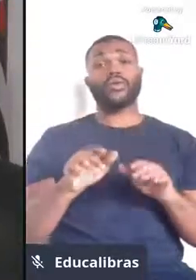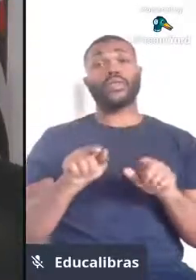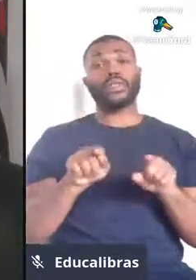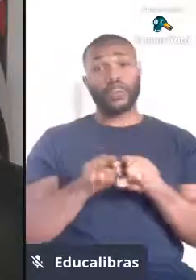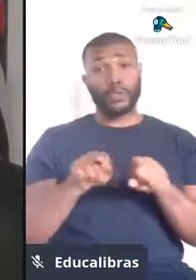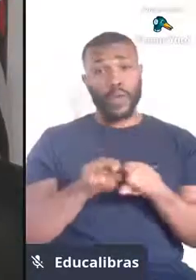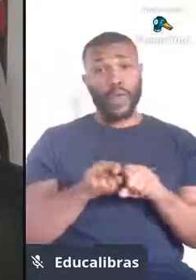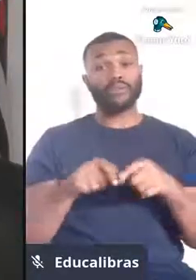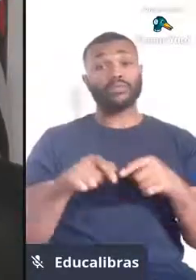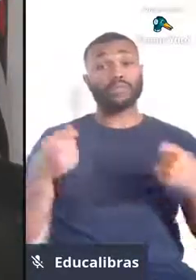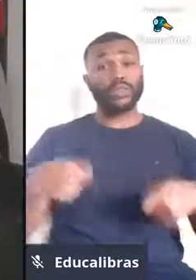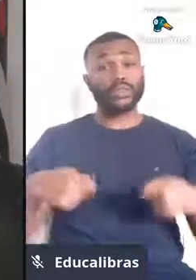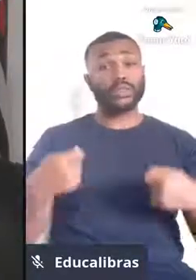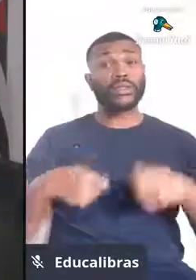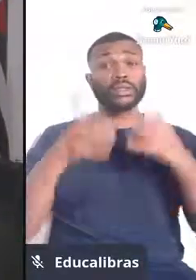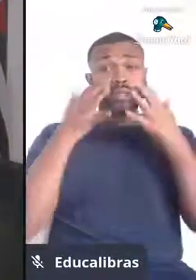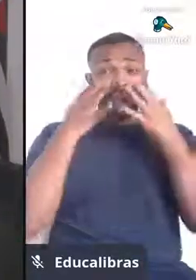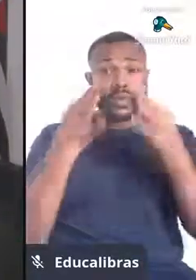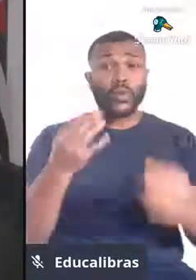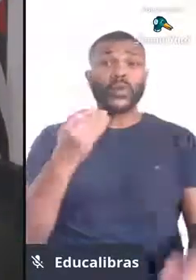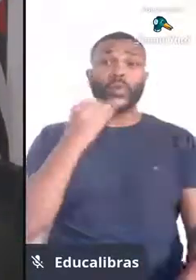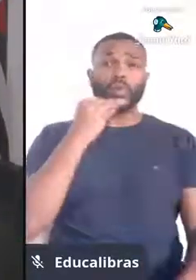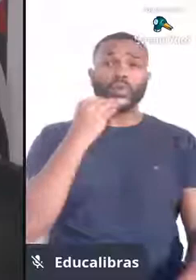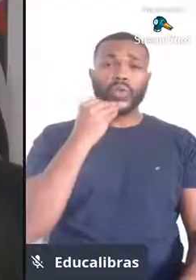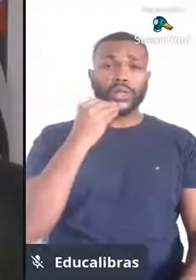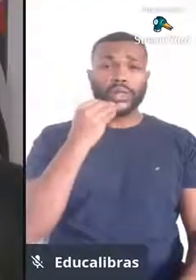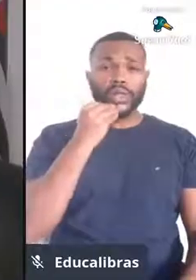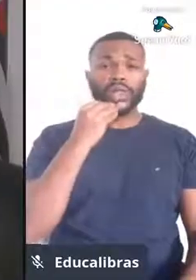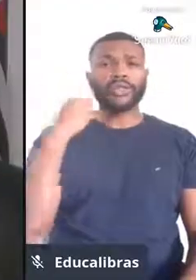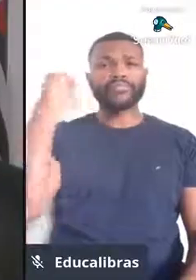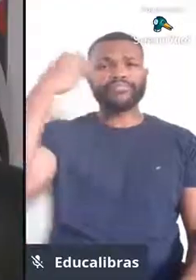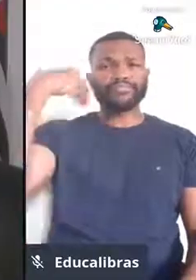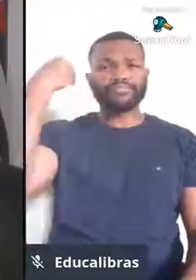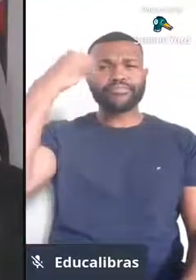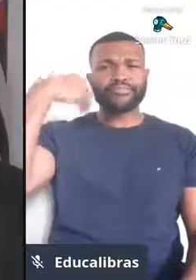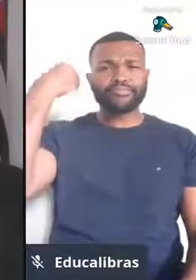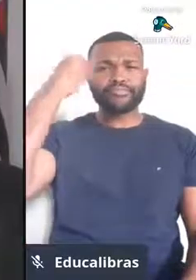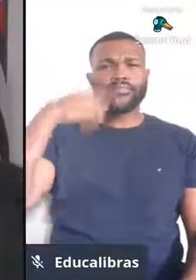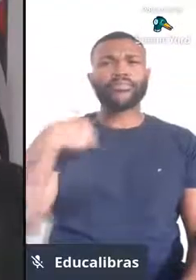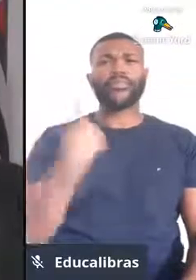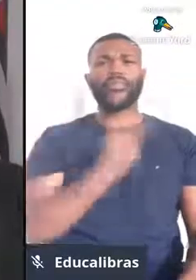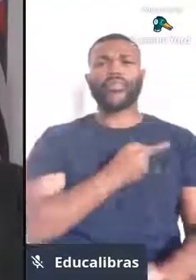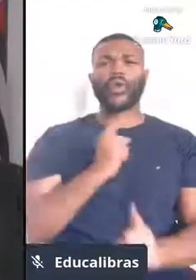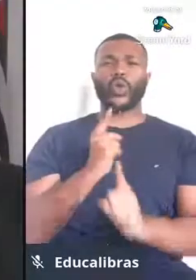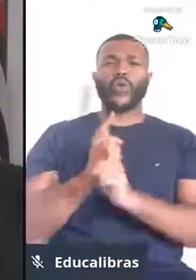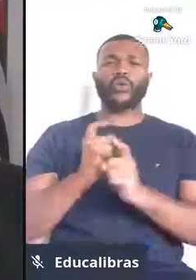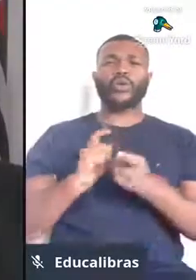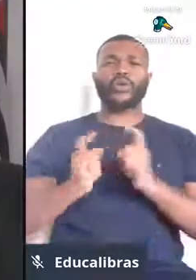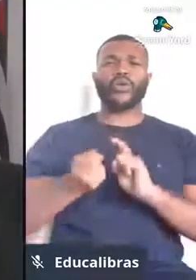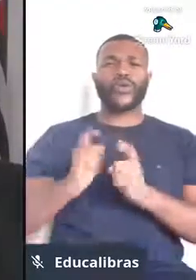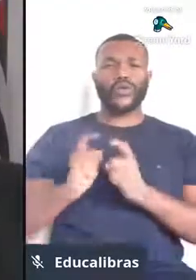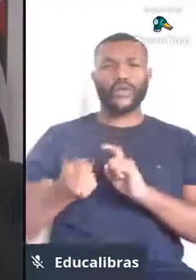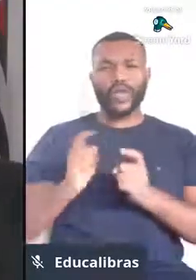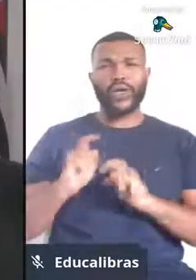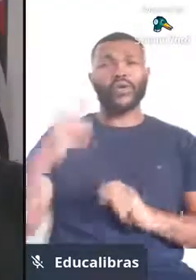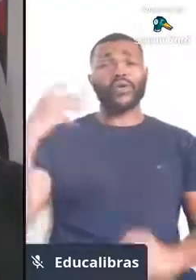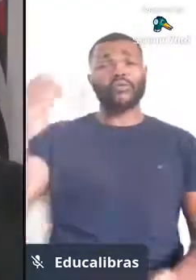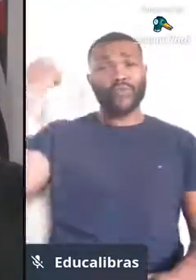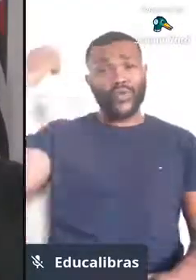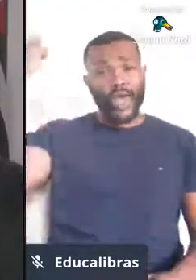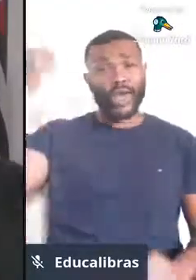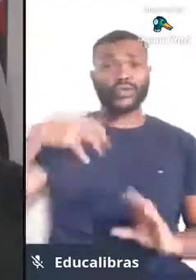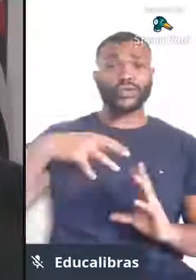desprezar aquelas oportunidades e aquela experiência que se tem quando a gente se encontra numa reunião, numa viagem internacional,